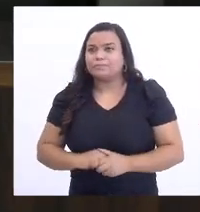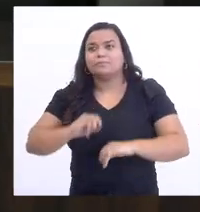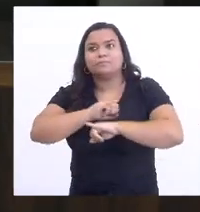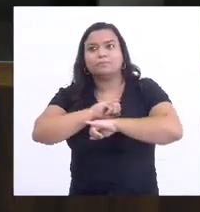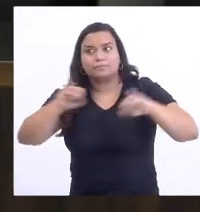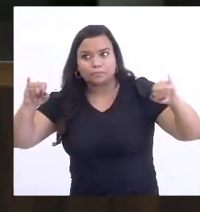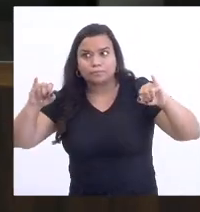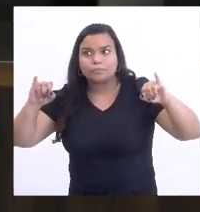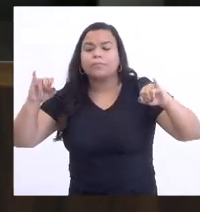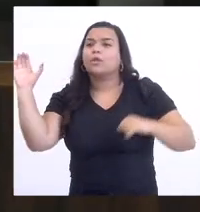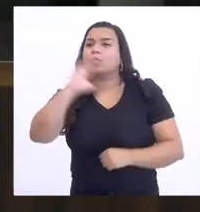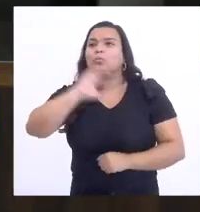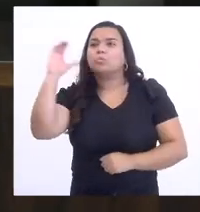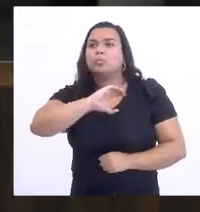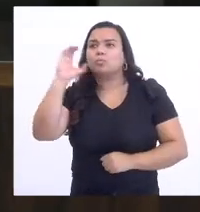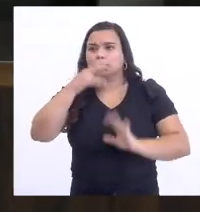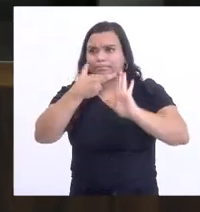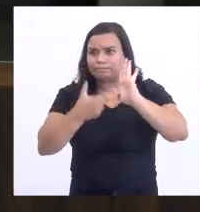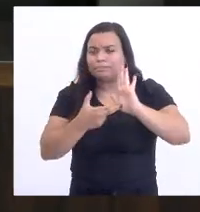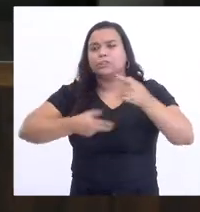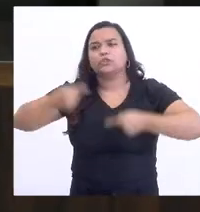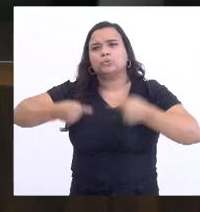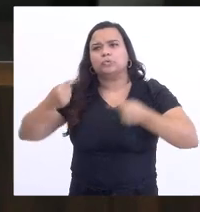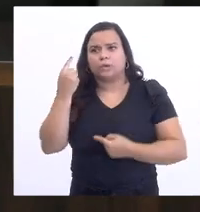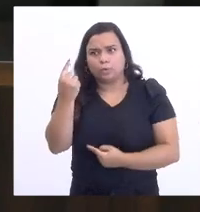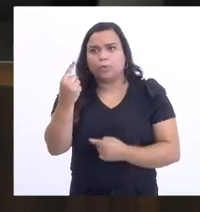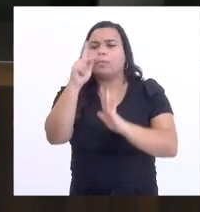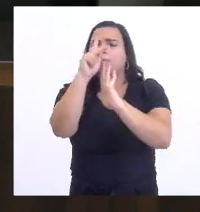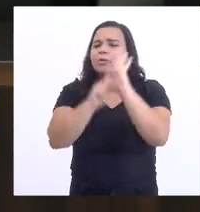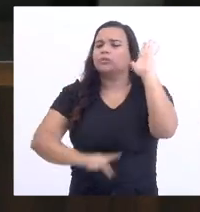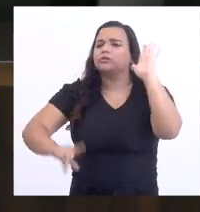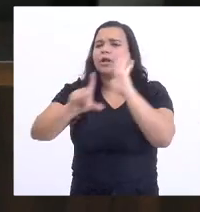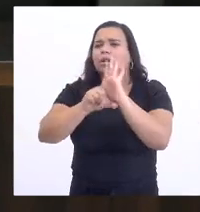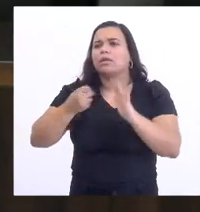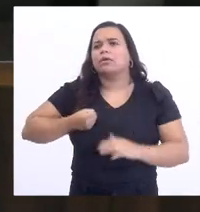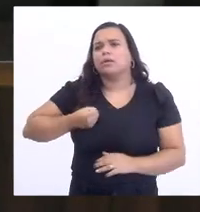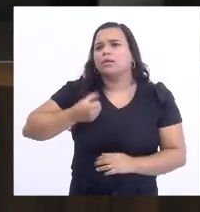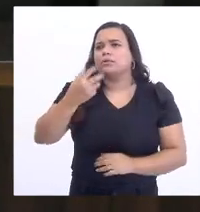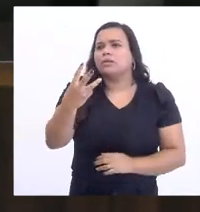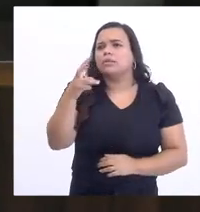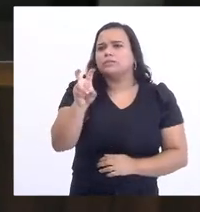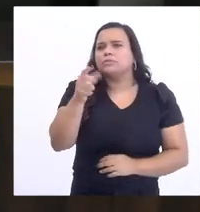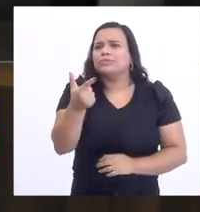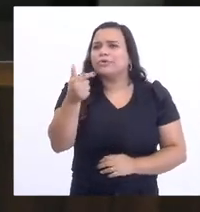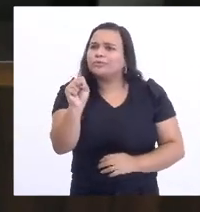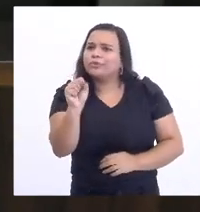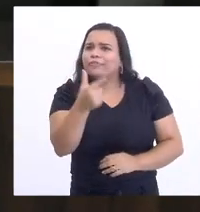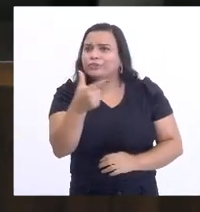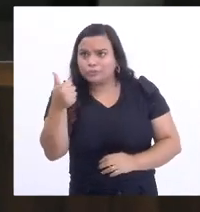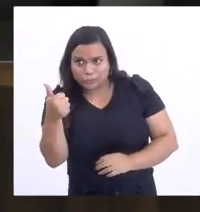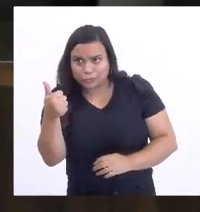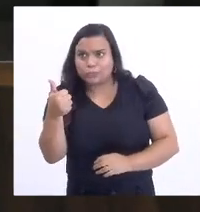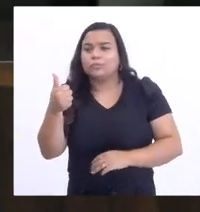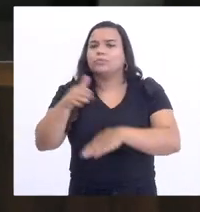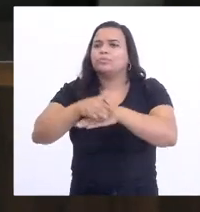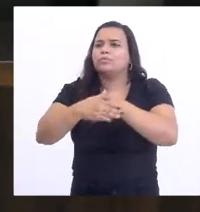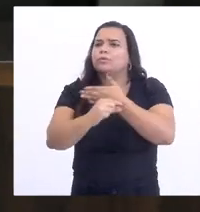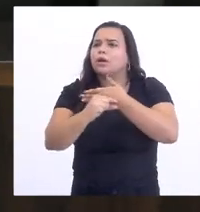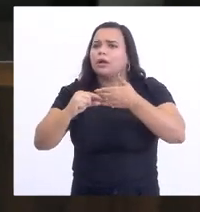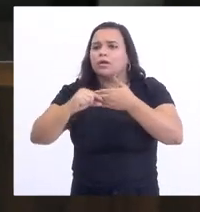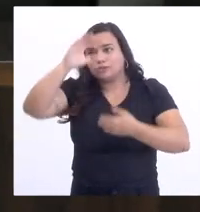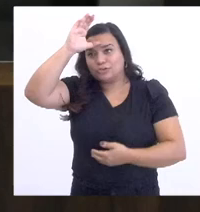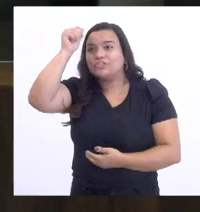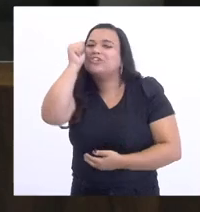Anuncio, em regime de urgência, em discussão única, projeto de lei número 352821, de autoria da deputada Tia